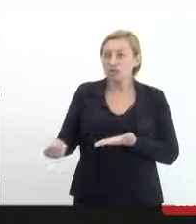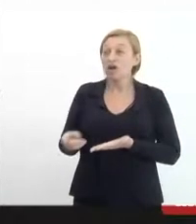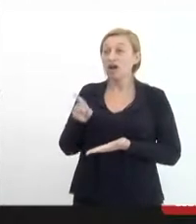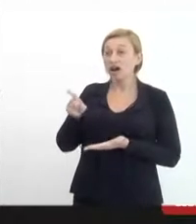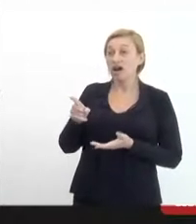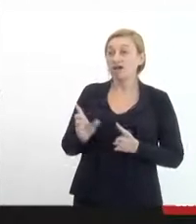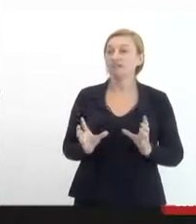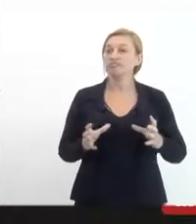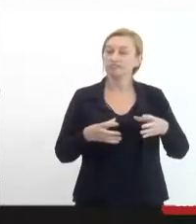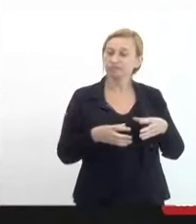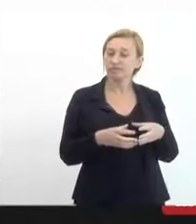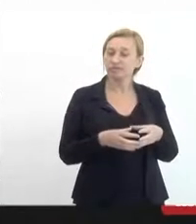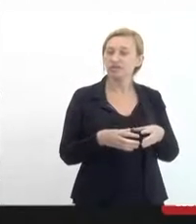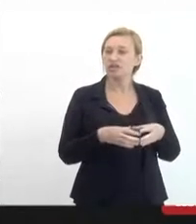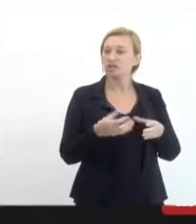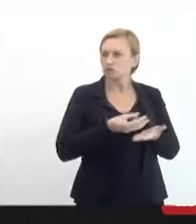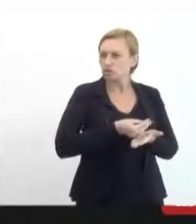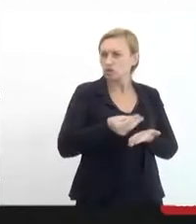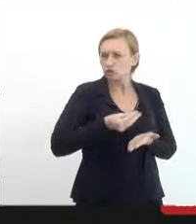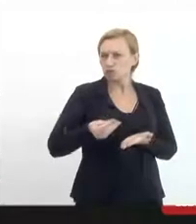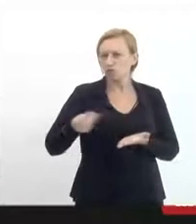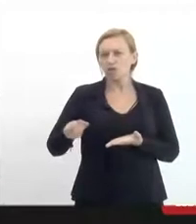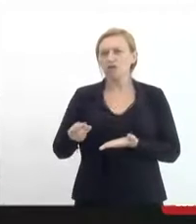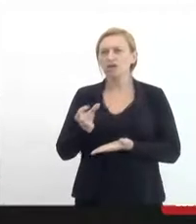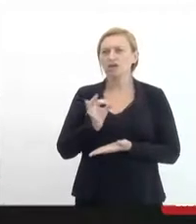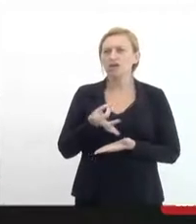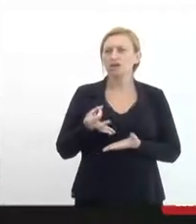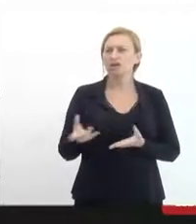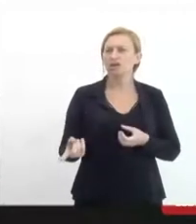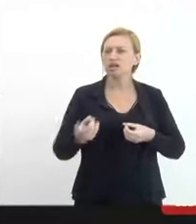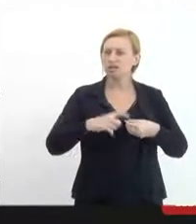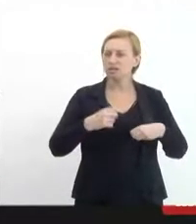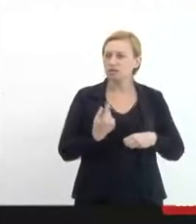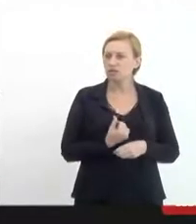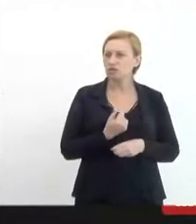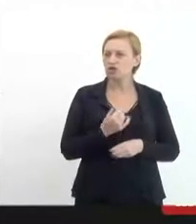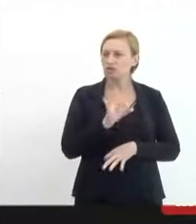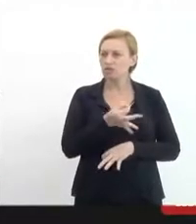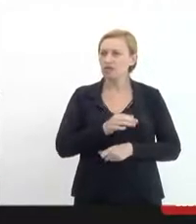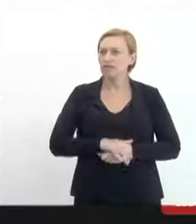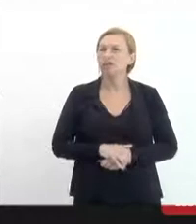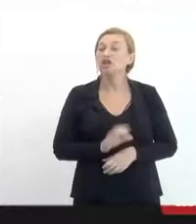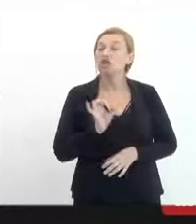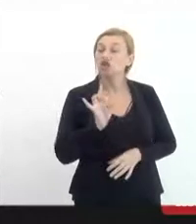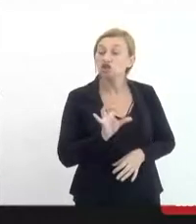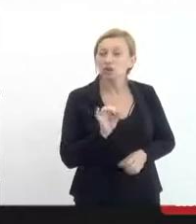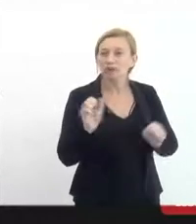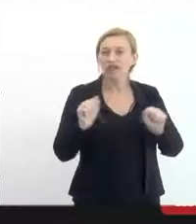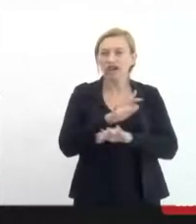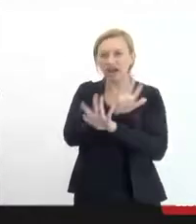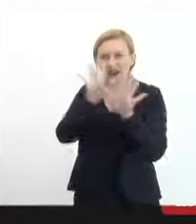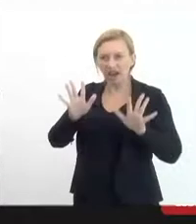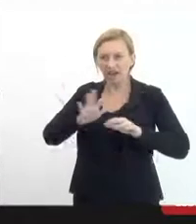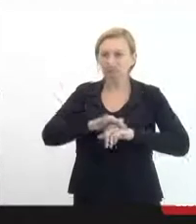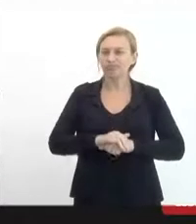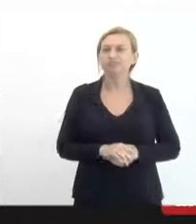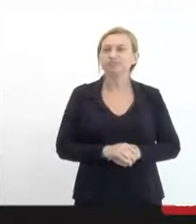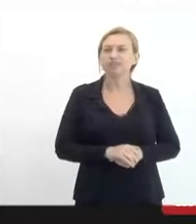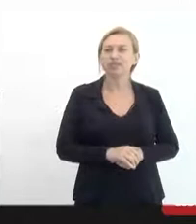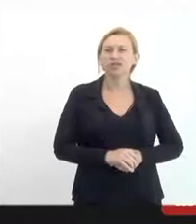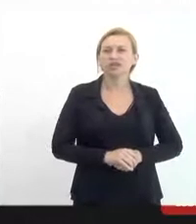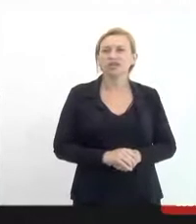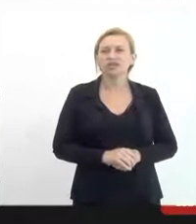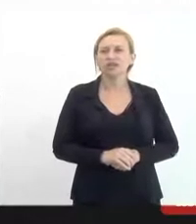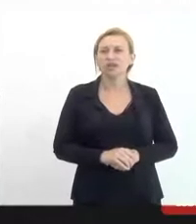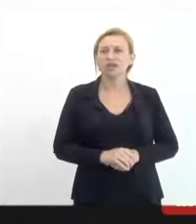distribuidora, quando conforme o caso, estornar os créditos correspondentes. Então, só para que fique claro, nós